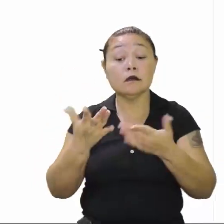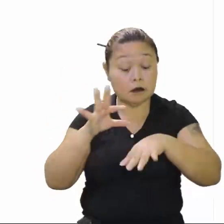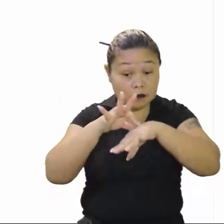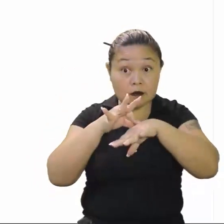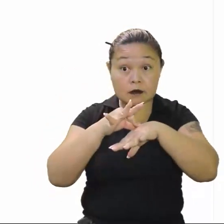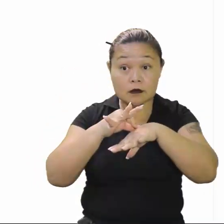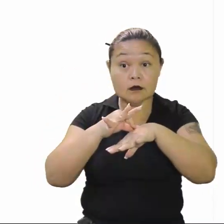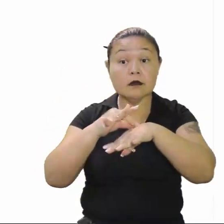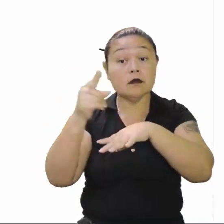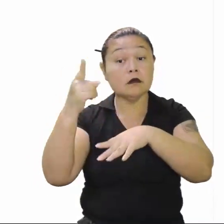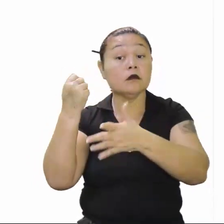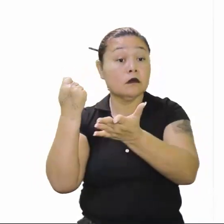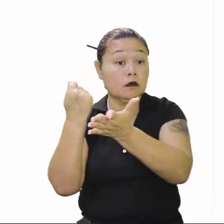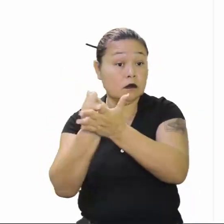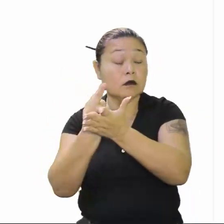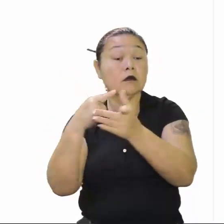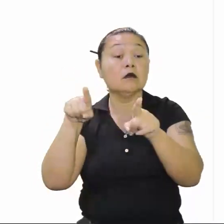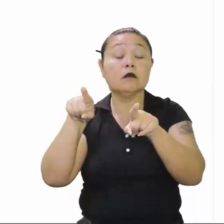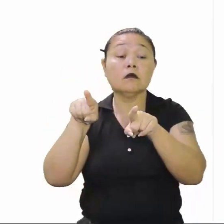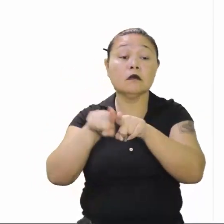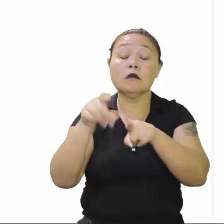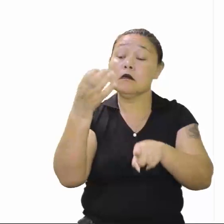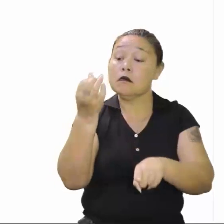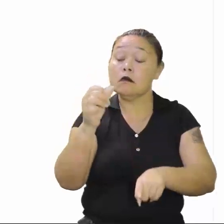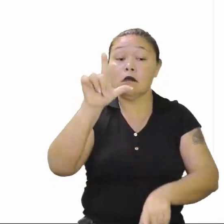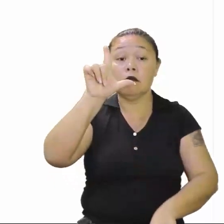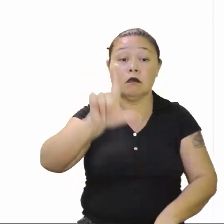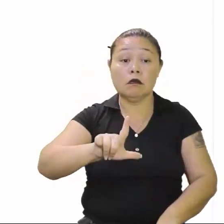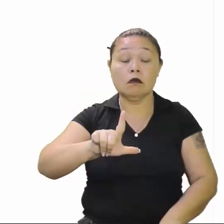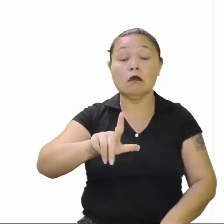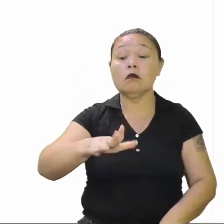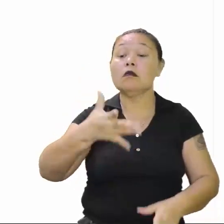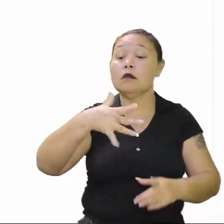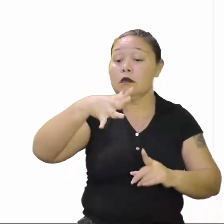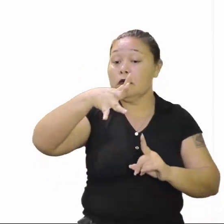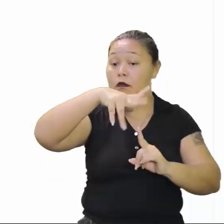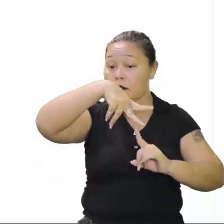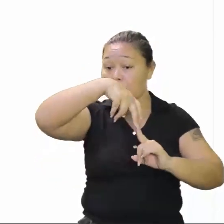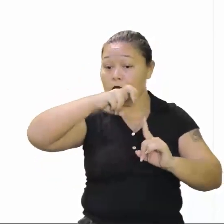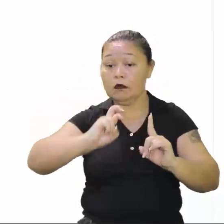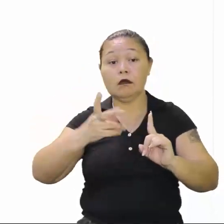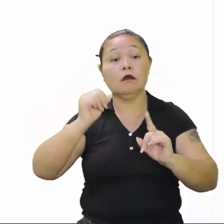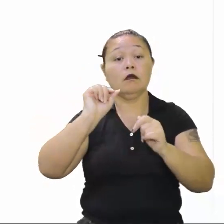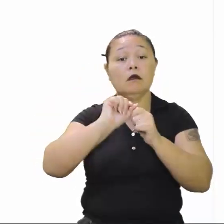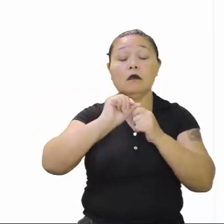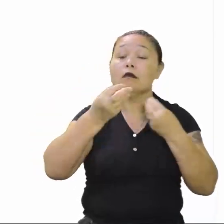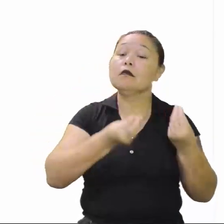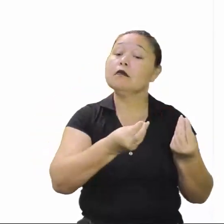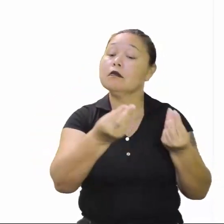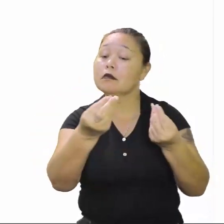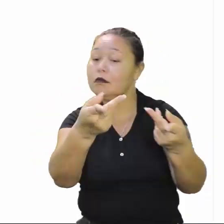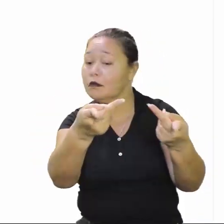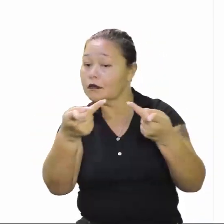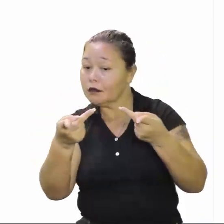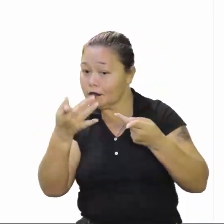Além da carne, ele compra 6 litros de refrigerante para oferecer aos convidados.